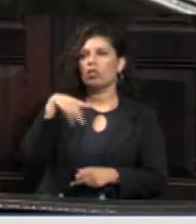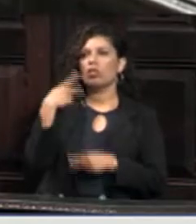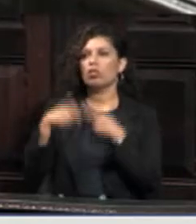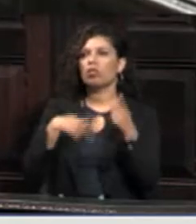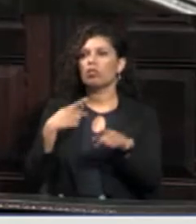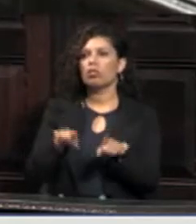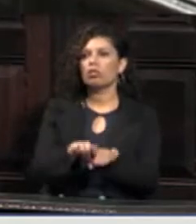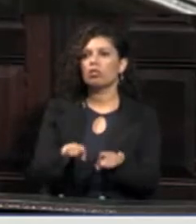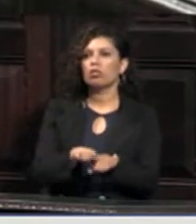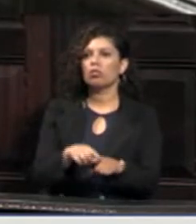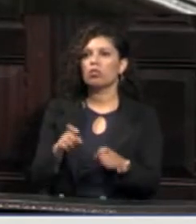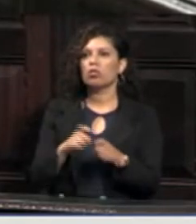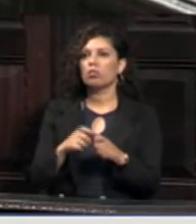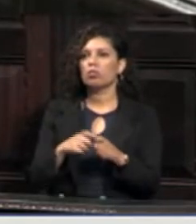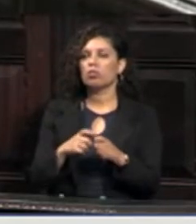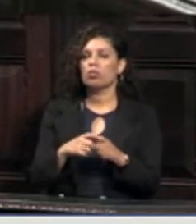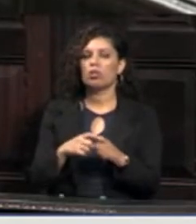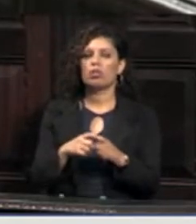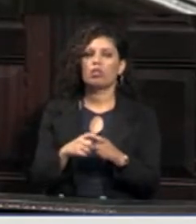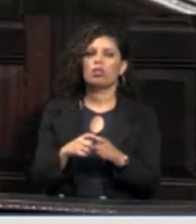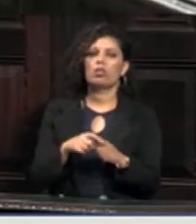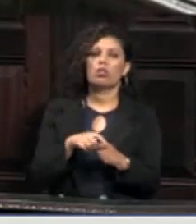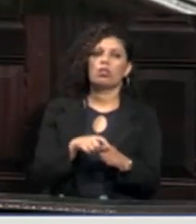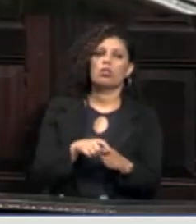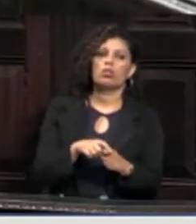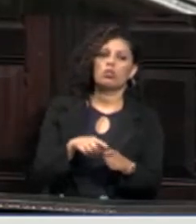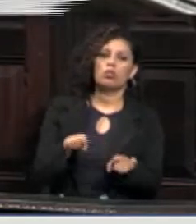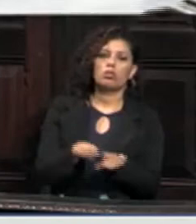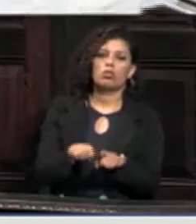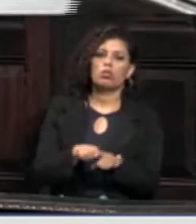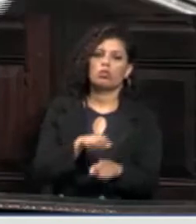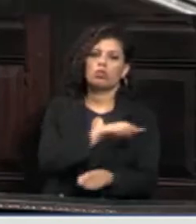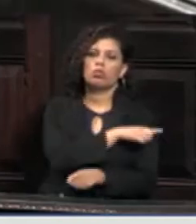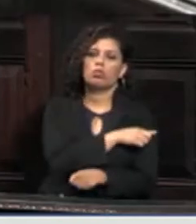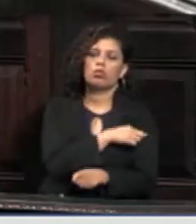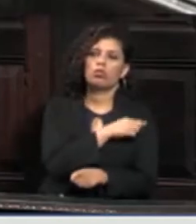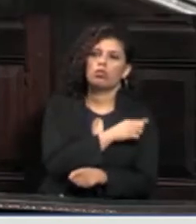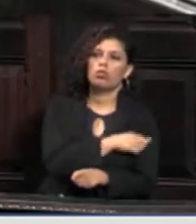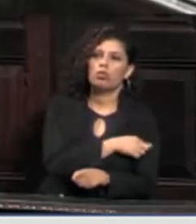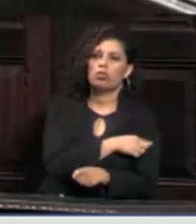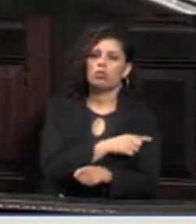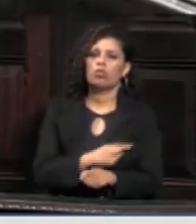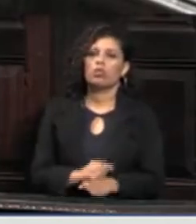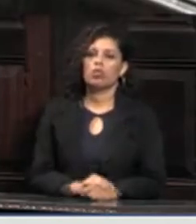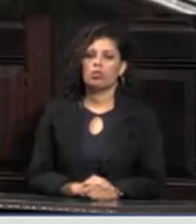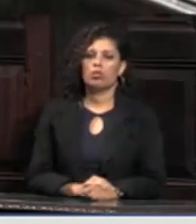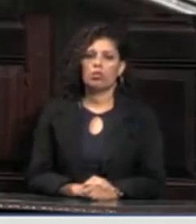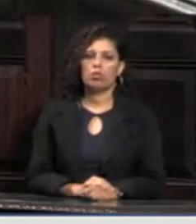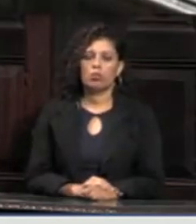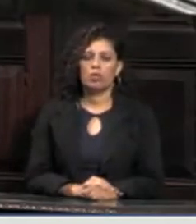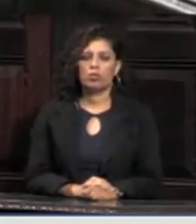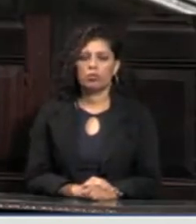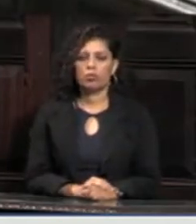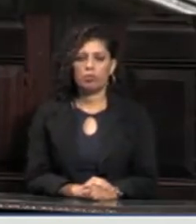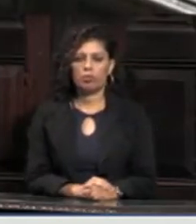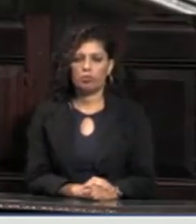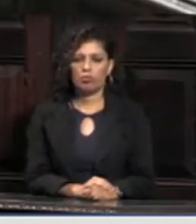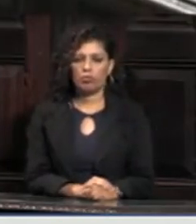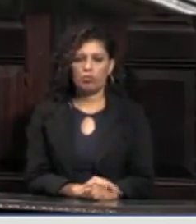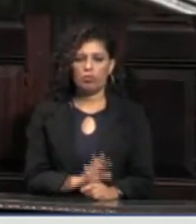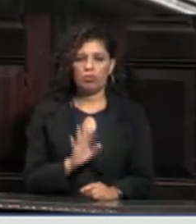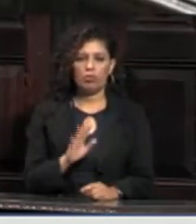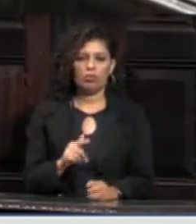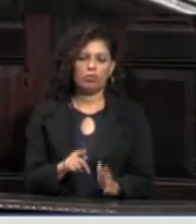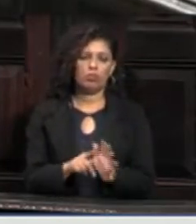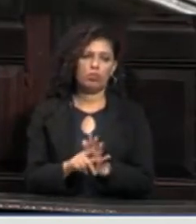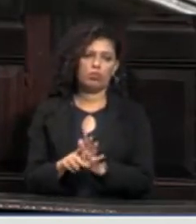e o doutor Julianelli, que são da área da saúde, né, médico, enfermeira, na verdade são trabalhos de equipe. Esse